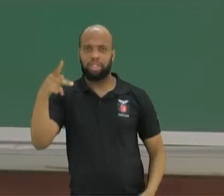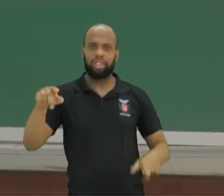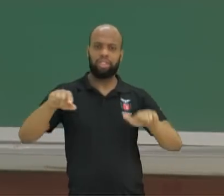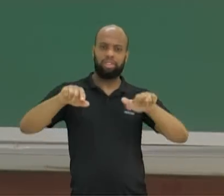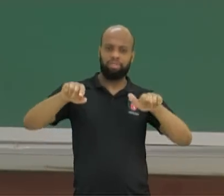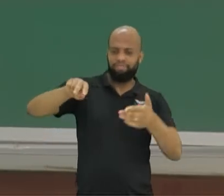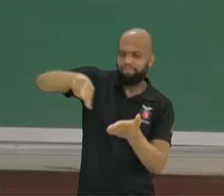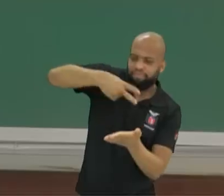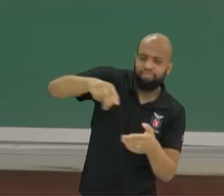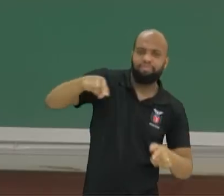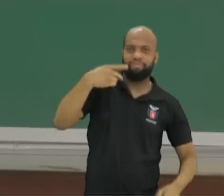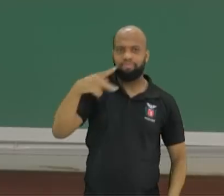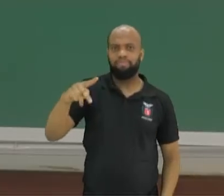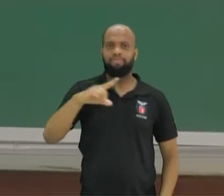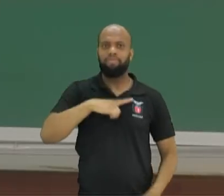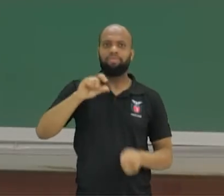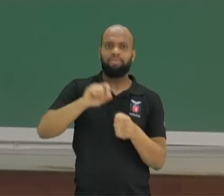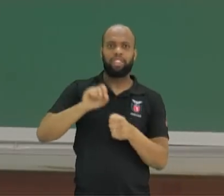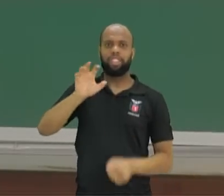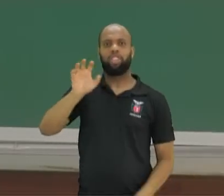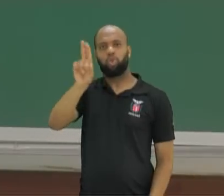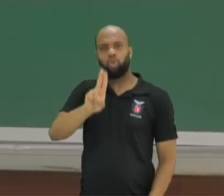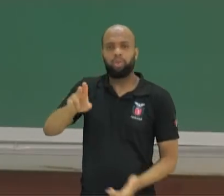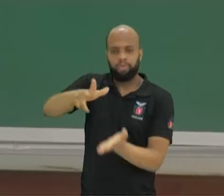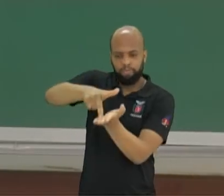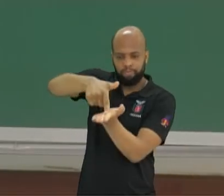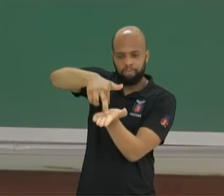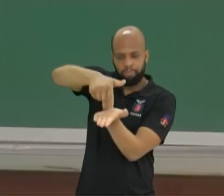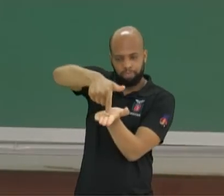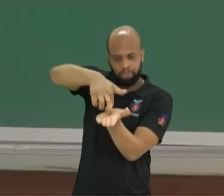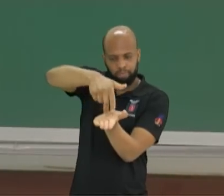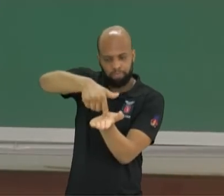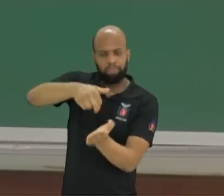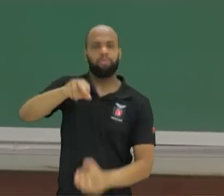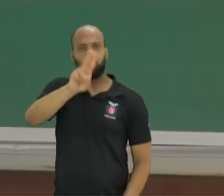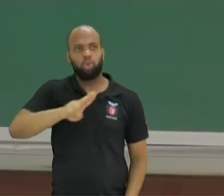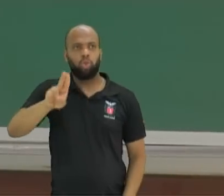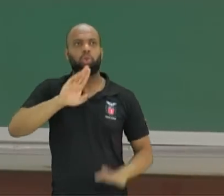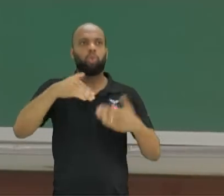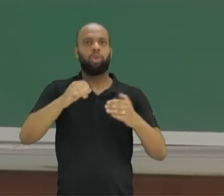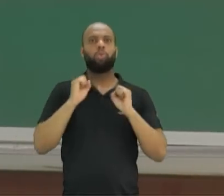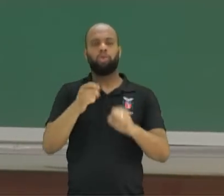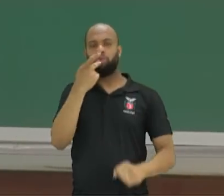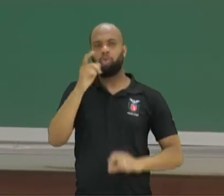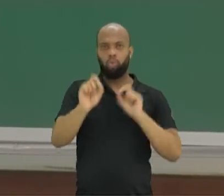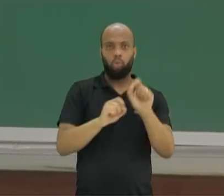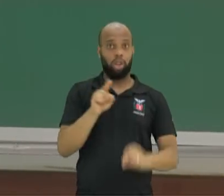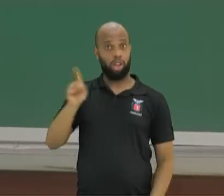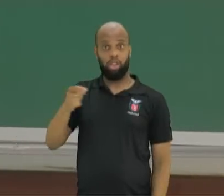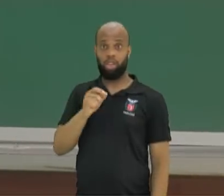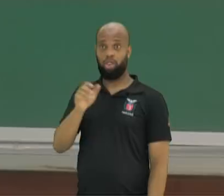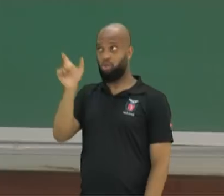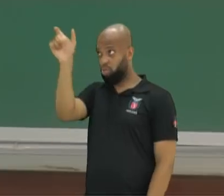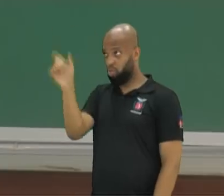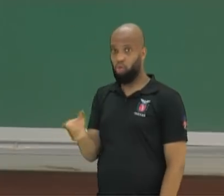todas as danças, ele usou esse passo. Então a gente pode dizer que o Michael Jackson ele foi assim